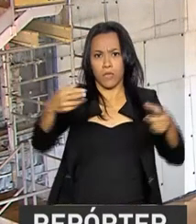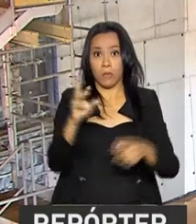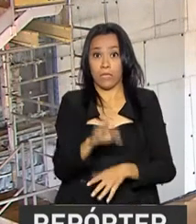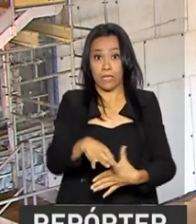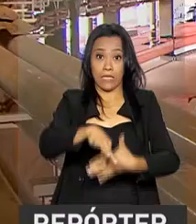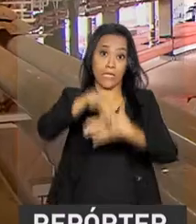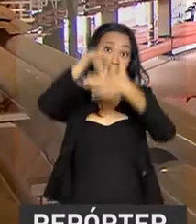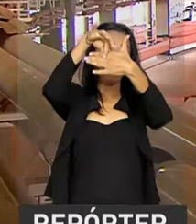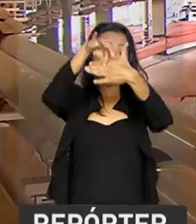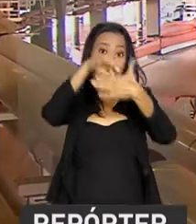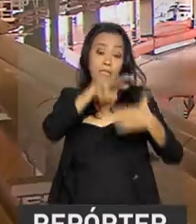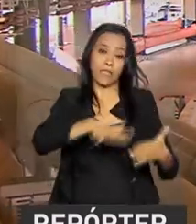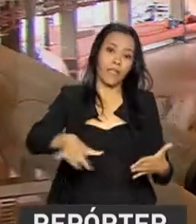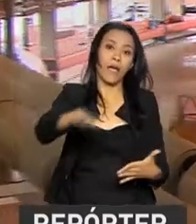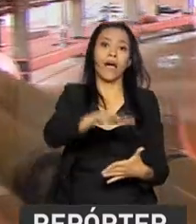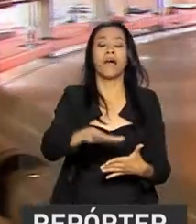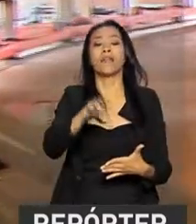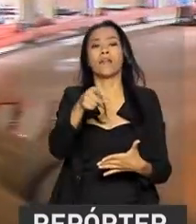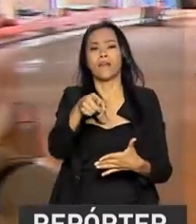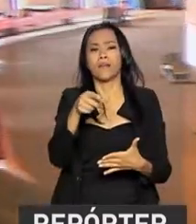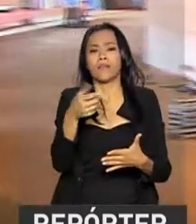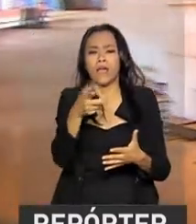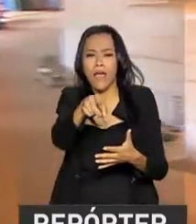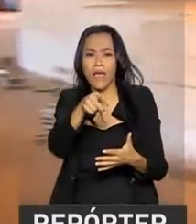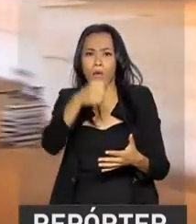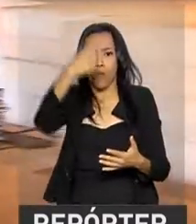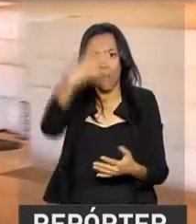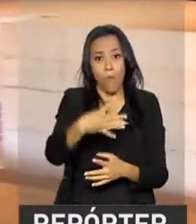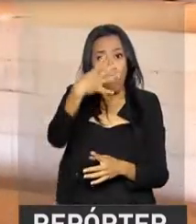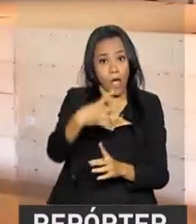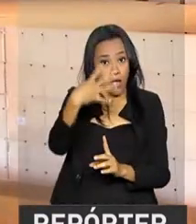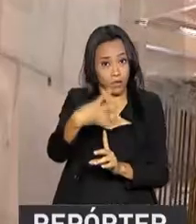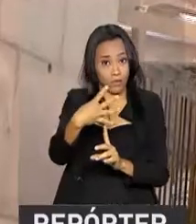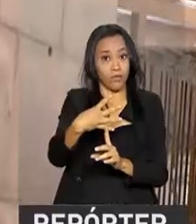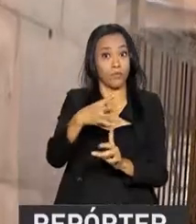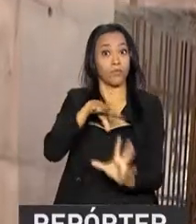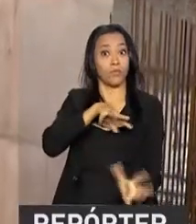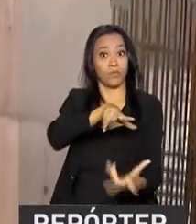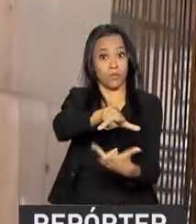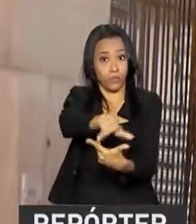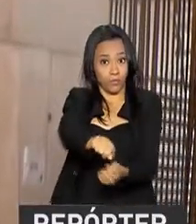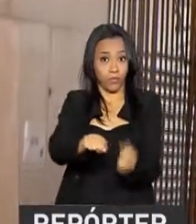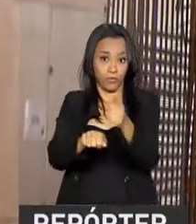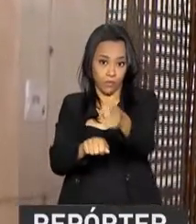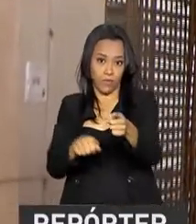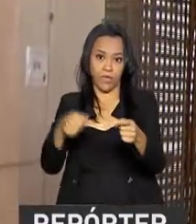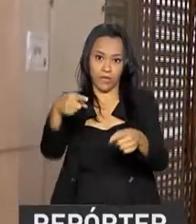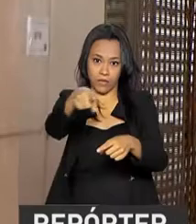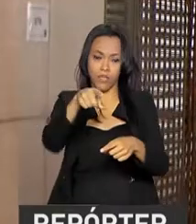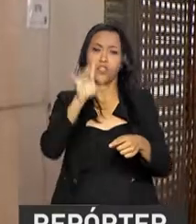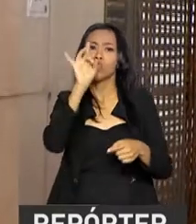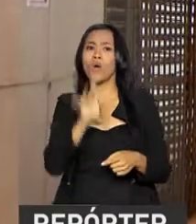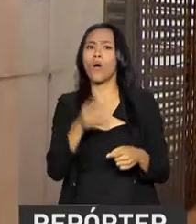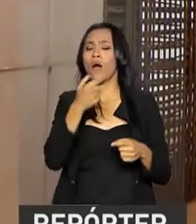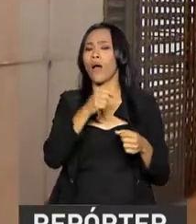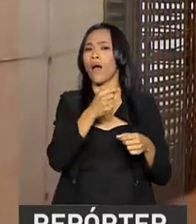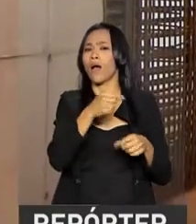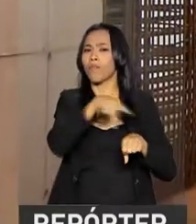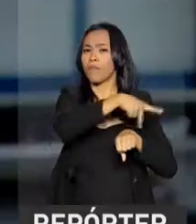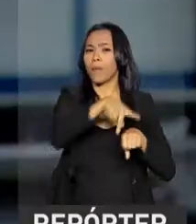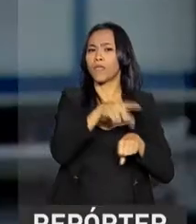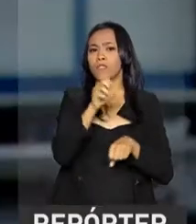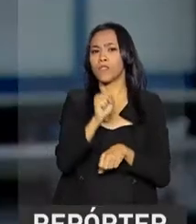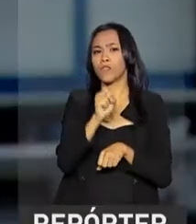de síncrotron, o segundo aparelho de quarta geração no planeta. Até o momento, só a Suécia trabalha com algo